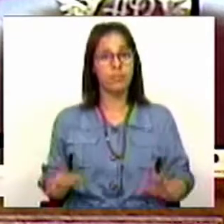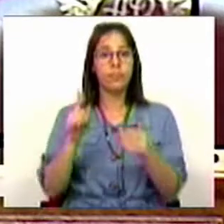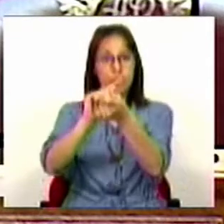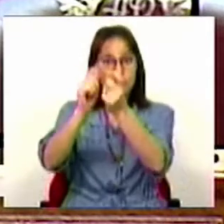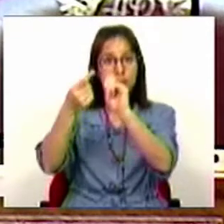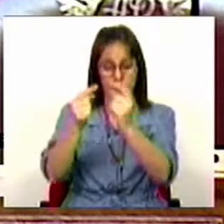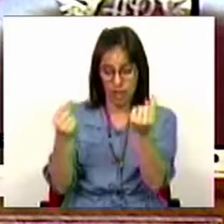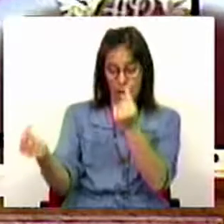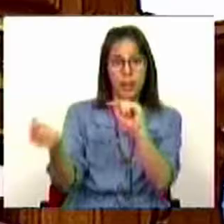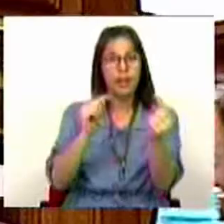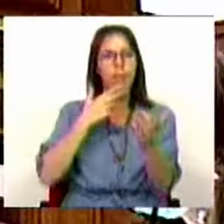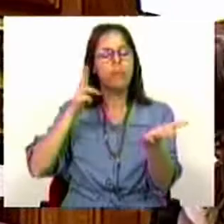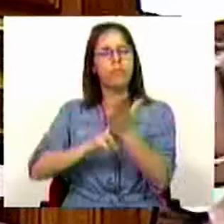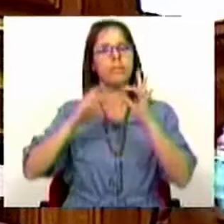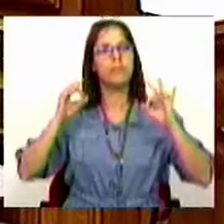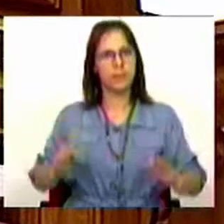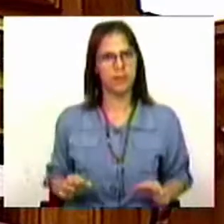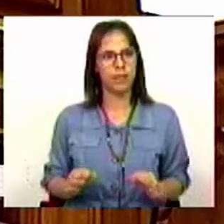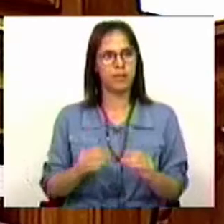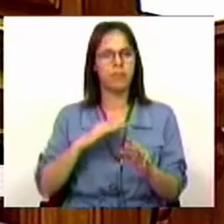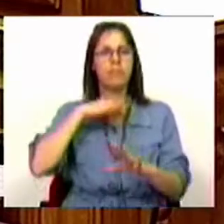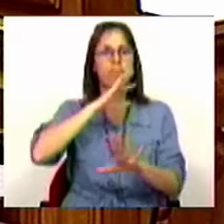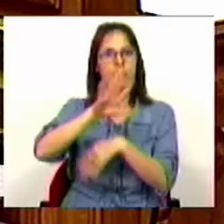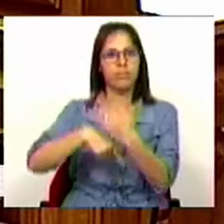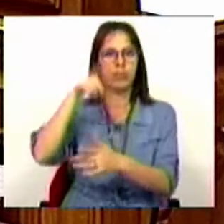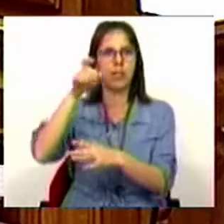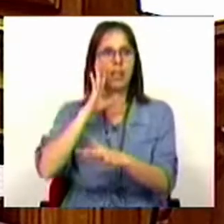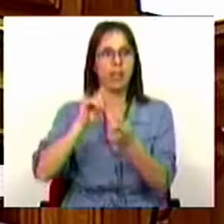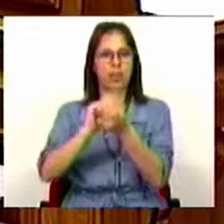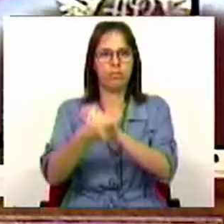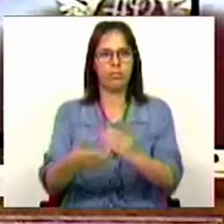que transforme este debate, que é um debate sério, na chafurdice que Vossa Excelência tenta transformar.